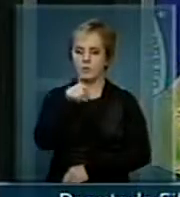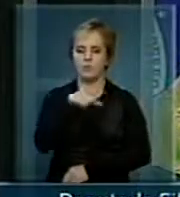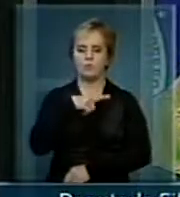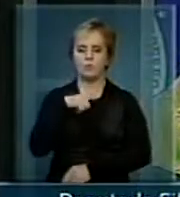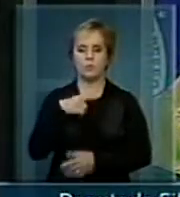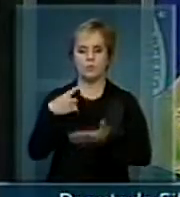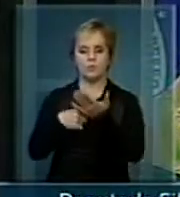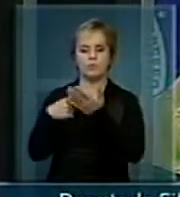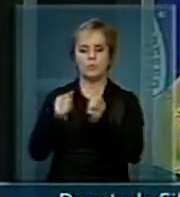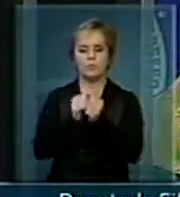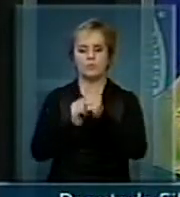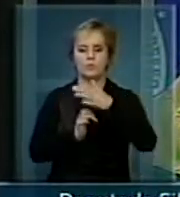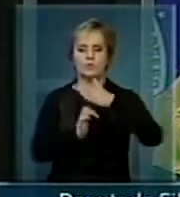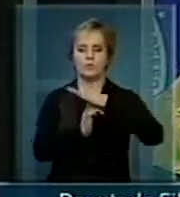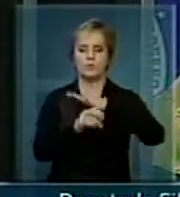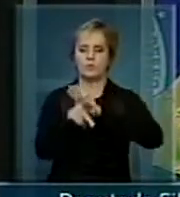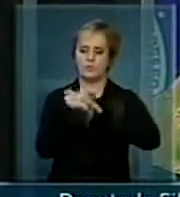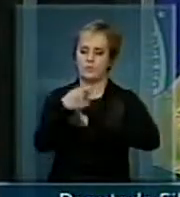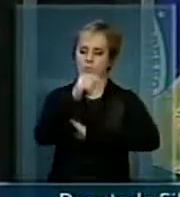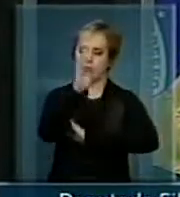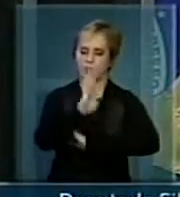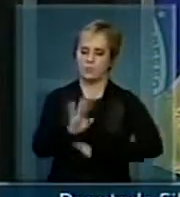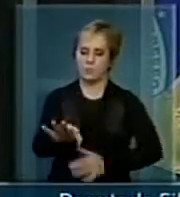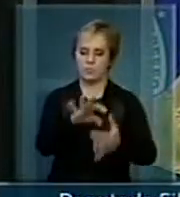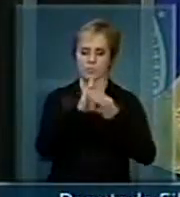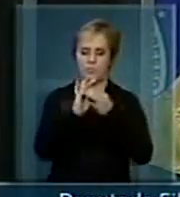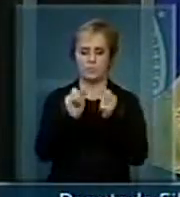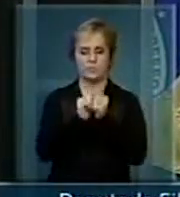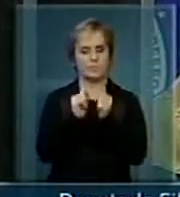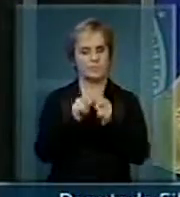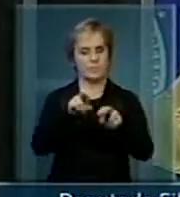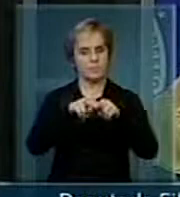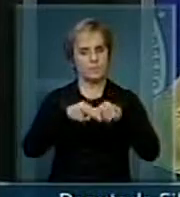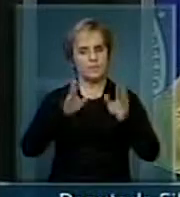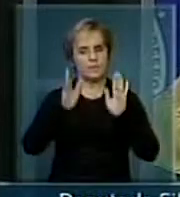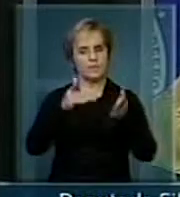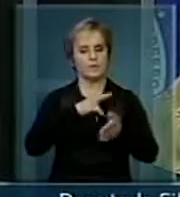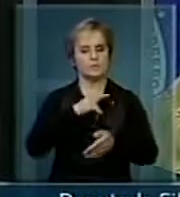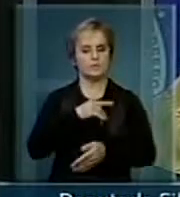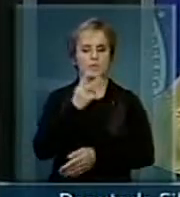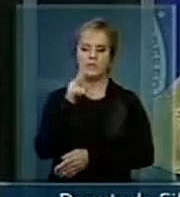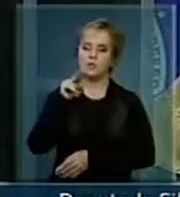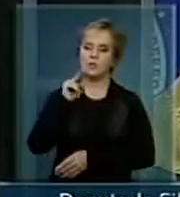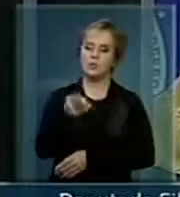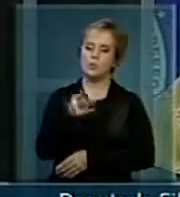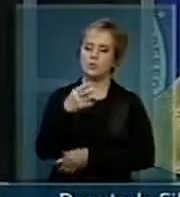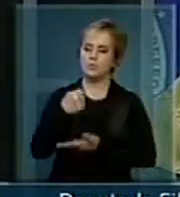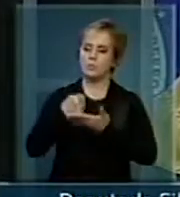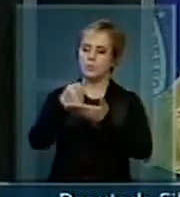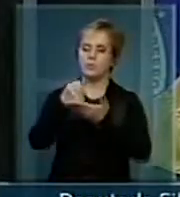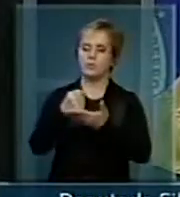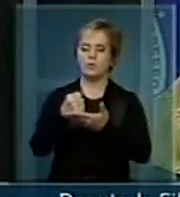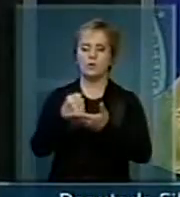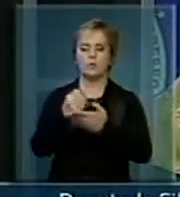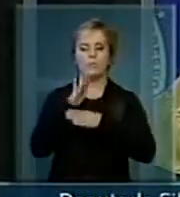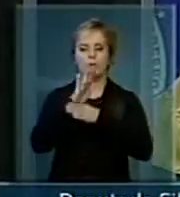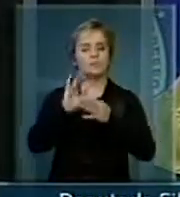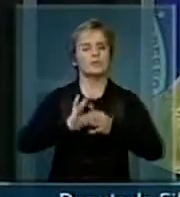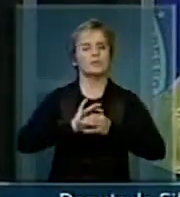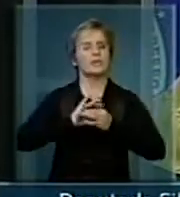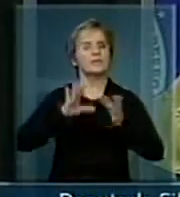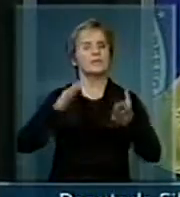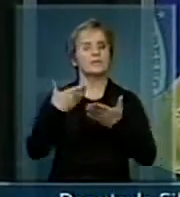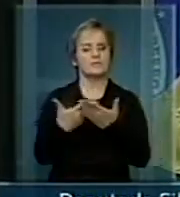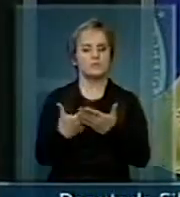conjunto das empresas do nosso país. Portanto, já tem 2.000 bolsas à disposição. É